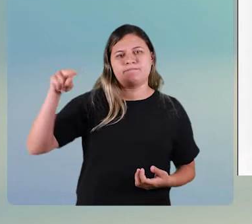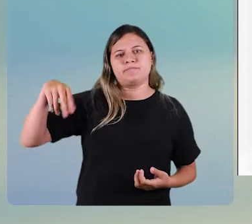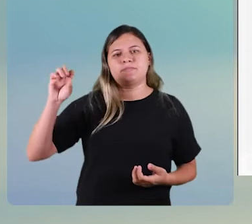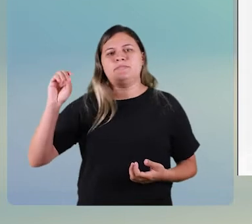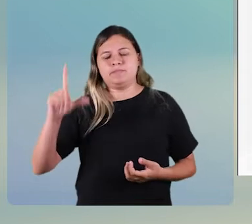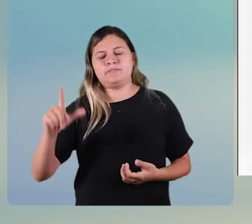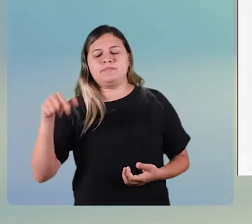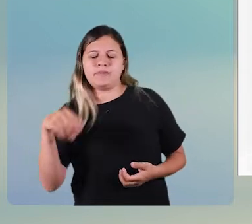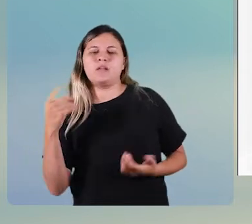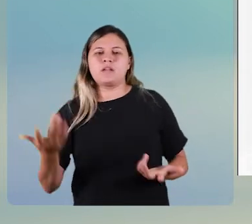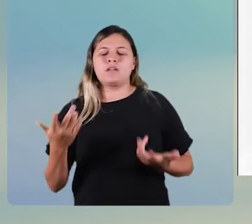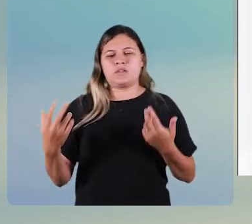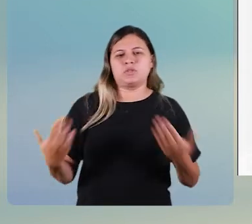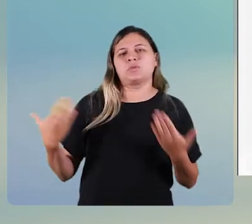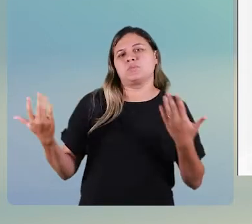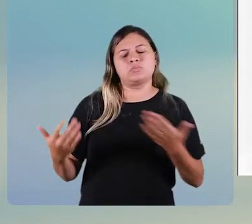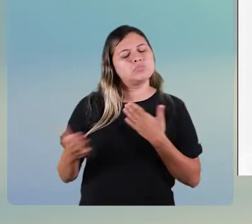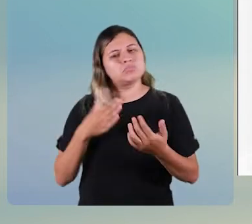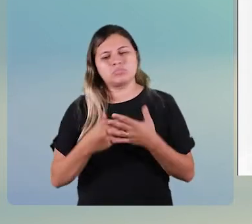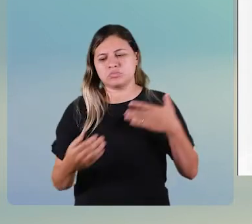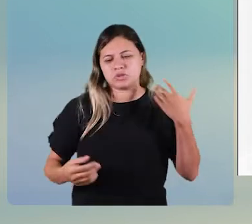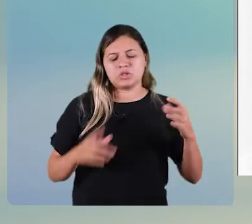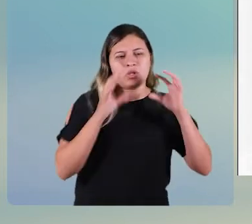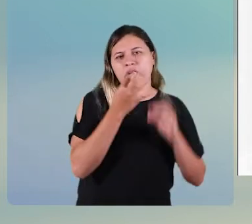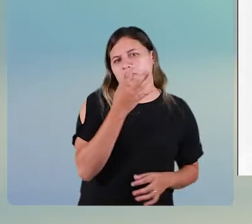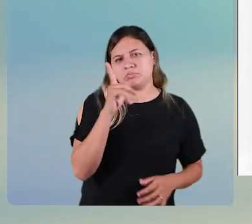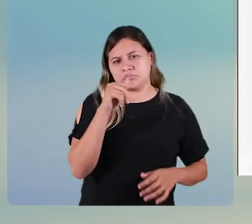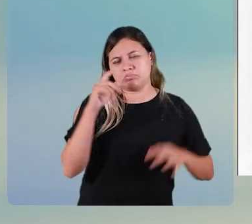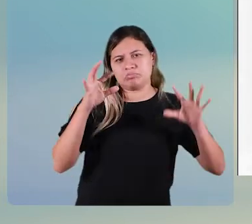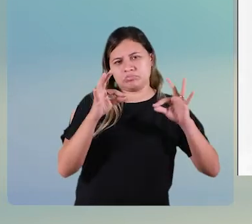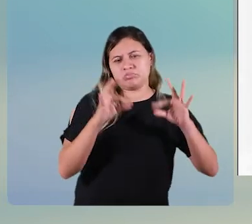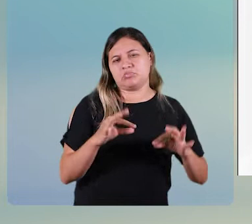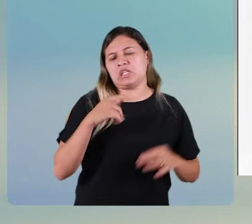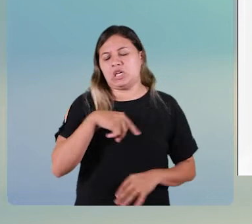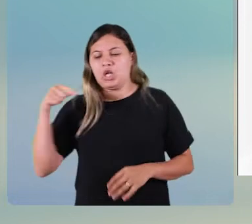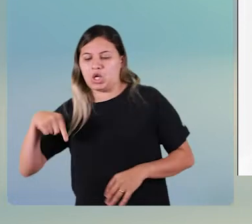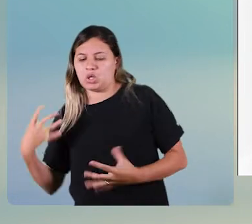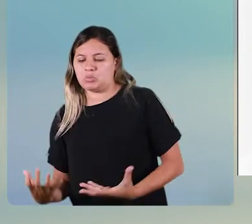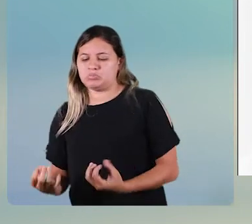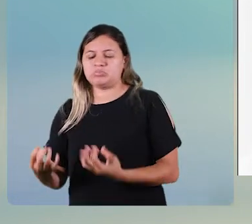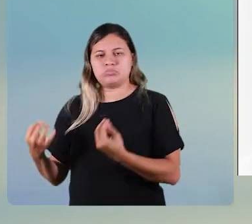Então nós temos aí esses dois vieses aí para a produção de etanol, bioetanol, né?